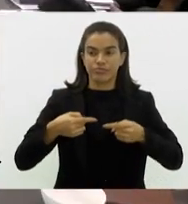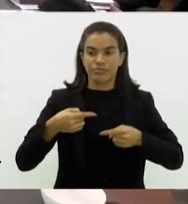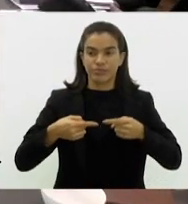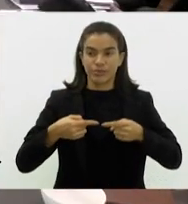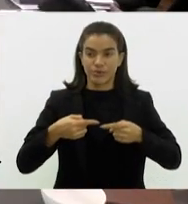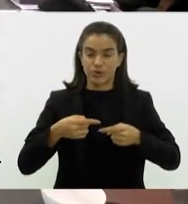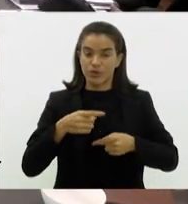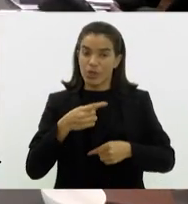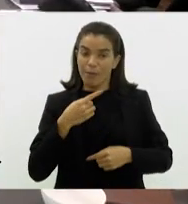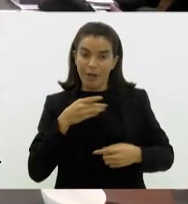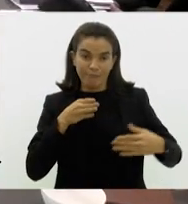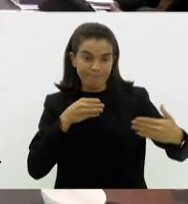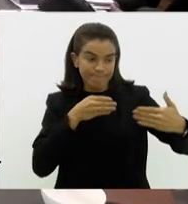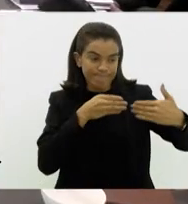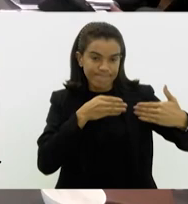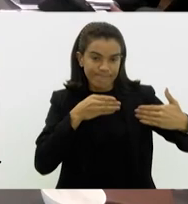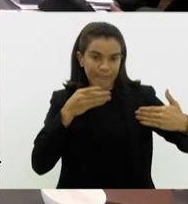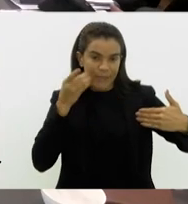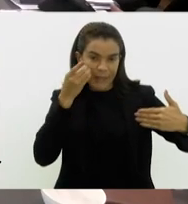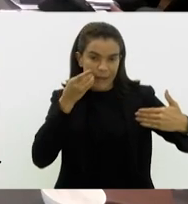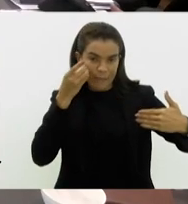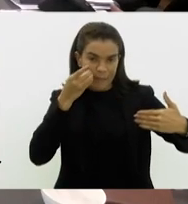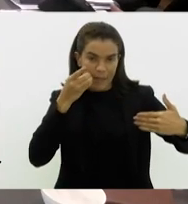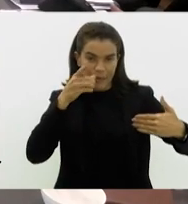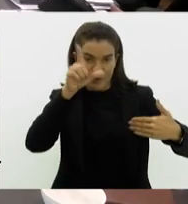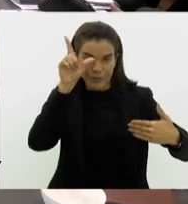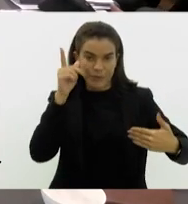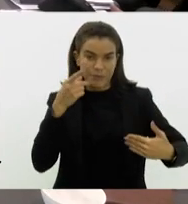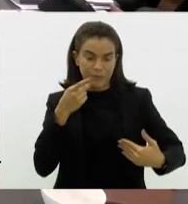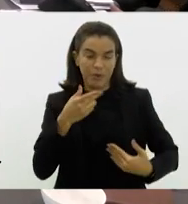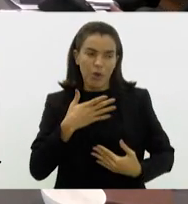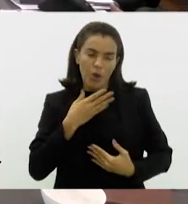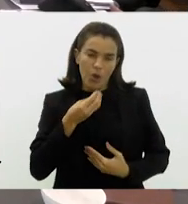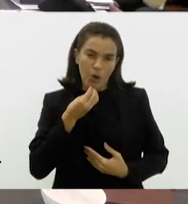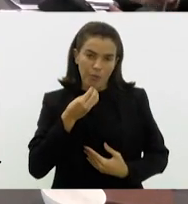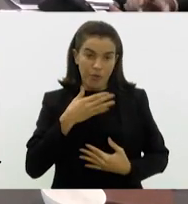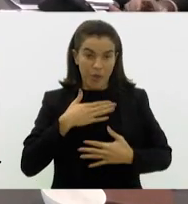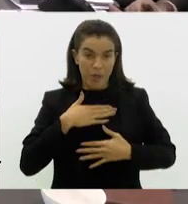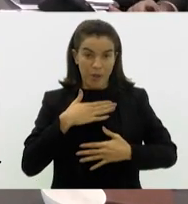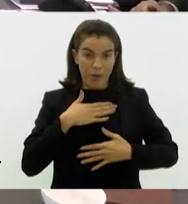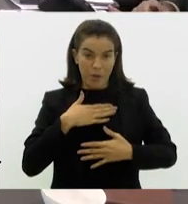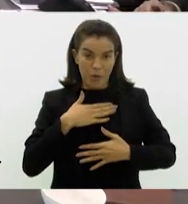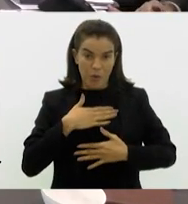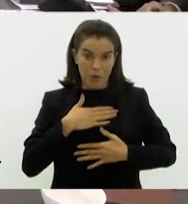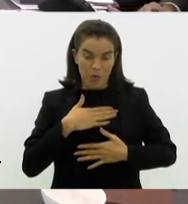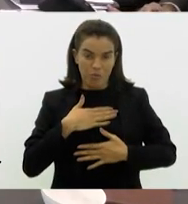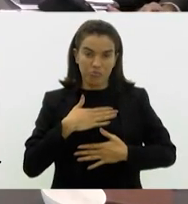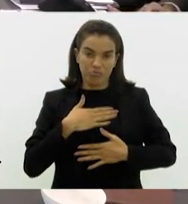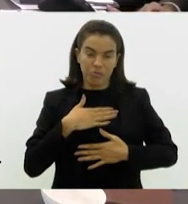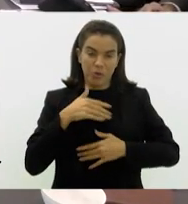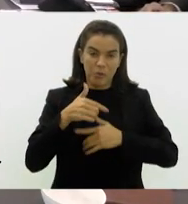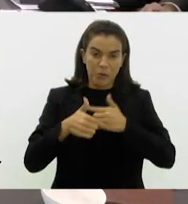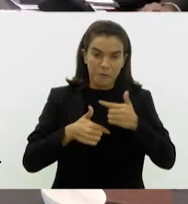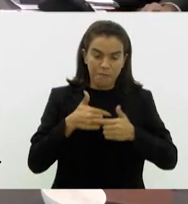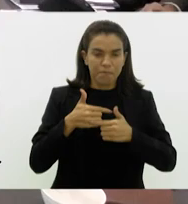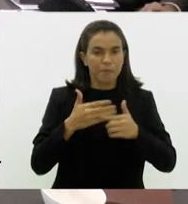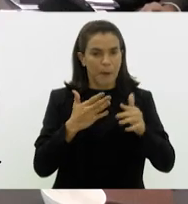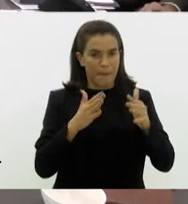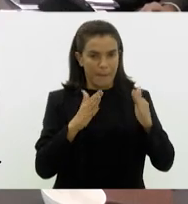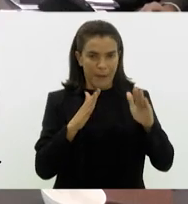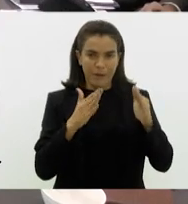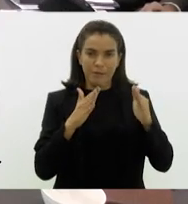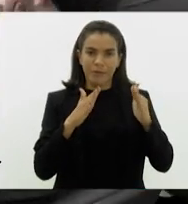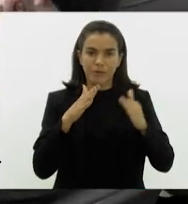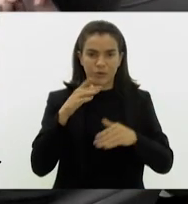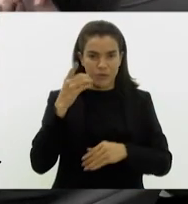aqui com o deputado Luiz Paulo, de minha parte, aí, obviamente que eu só posso falar pelo meu mandato, mas parabenizo Vossa